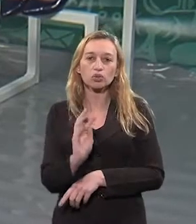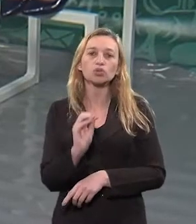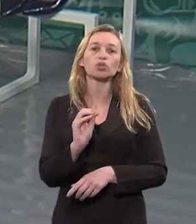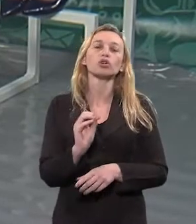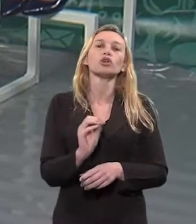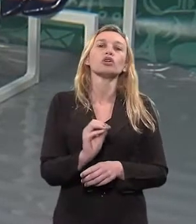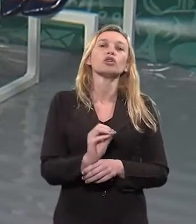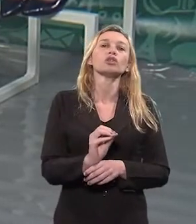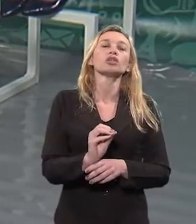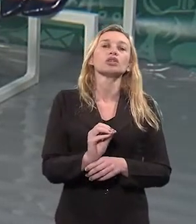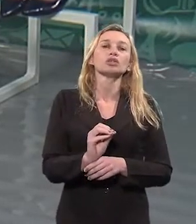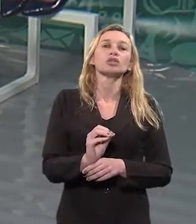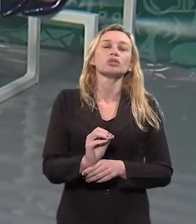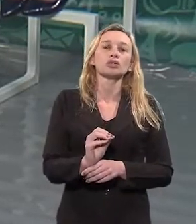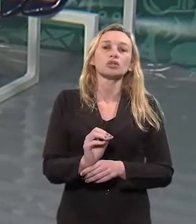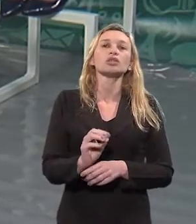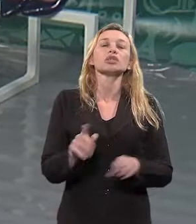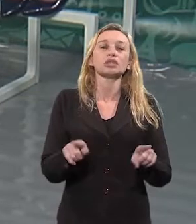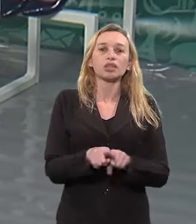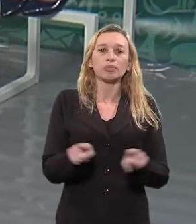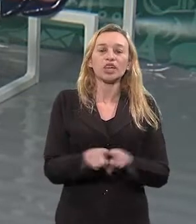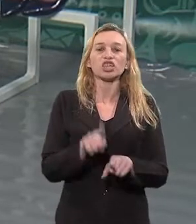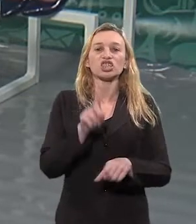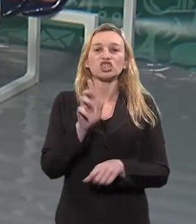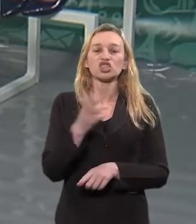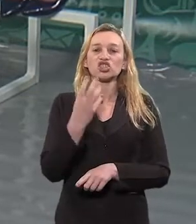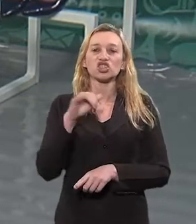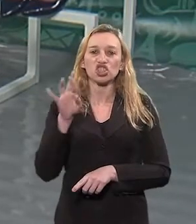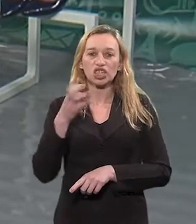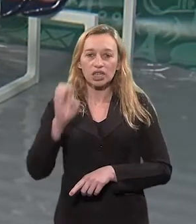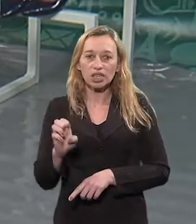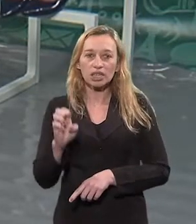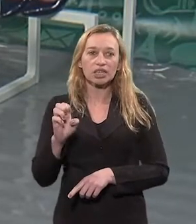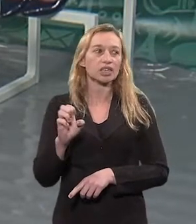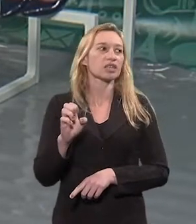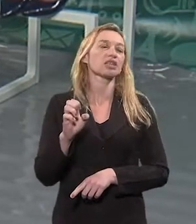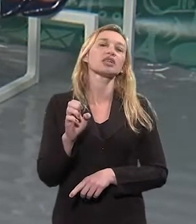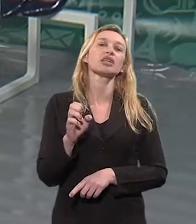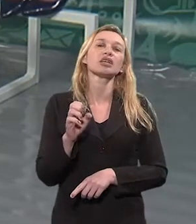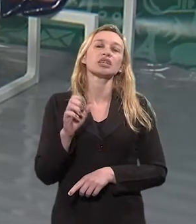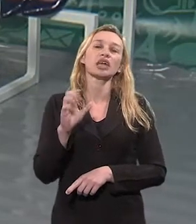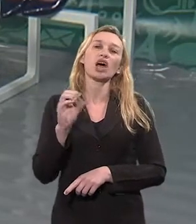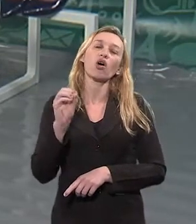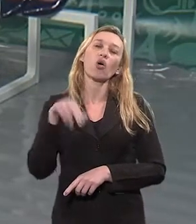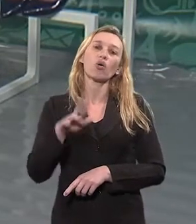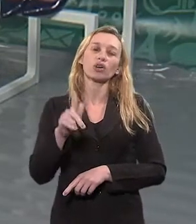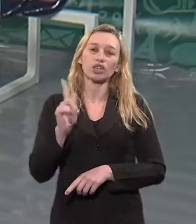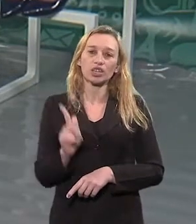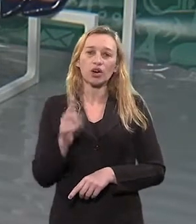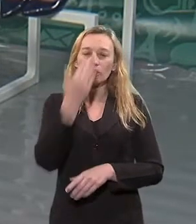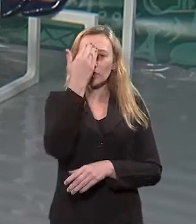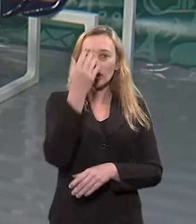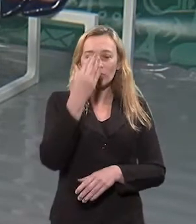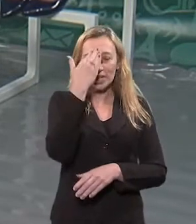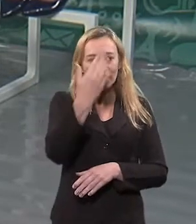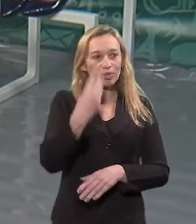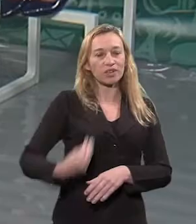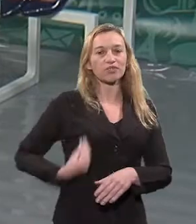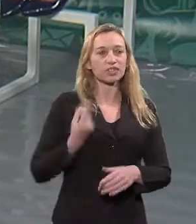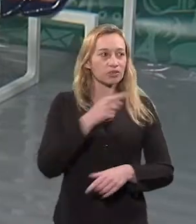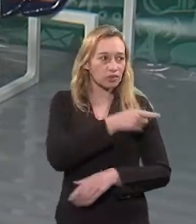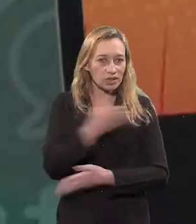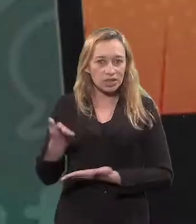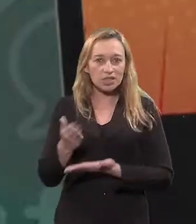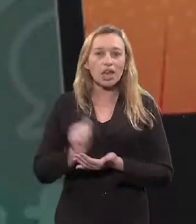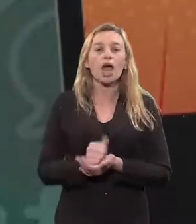Larissa? E Shirley Vieira e Solange Silva, da ONG Alfa, não é isso? Muito obrigada pela presença de vocês.